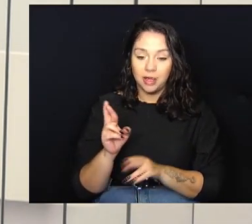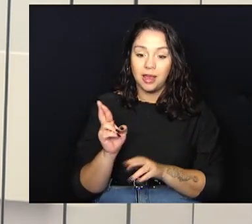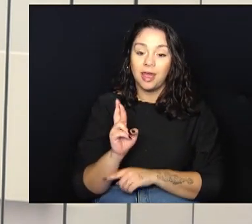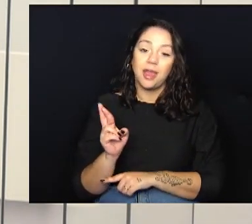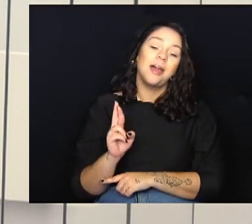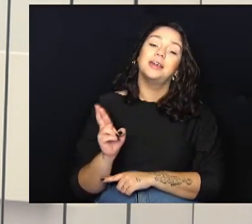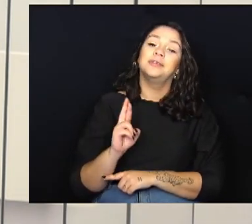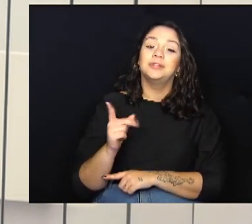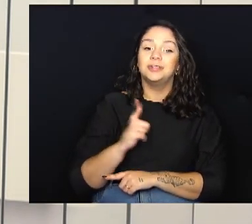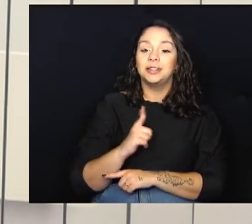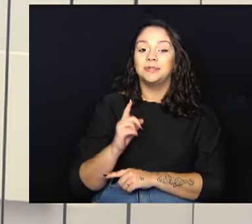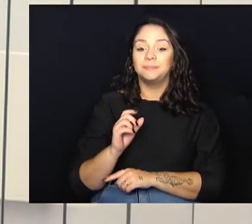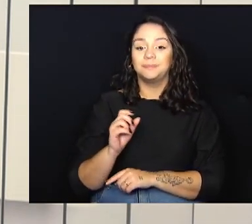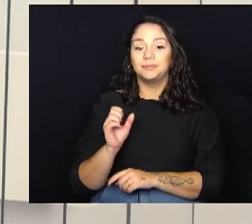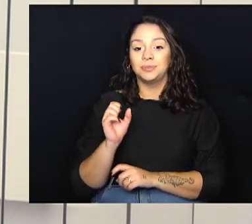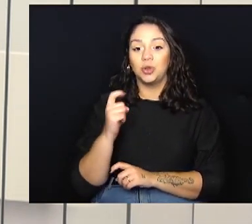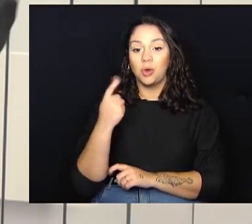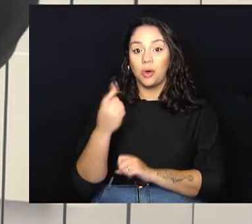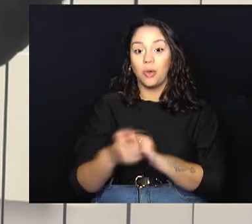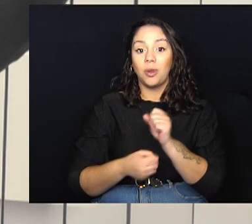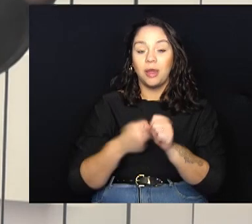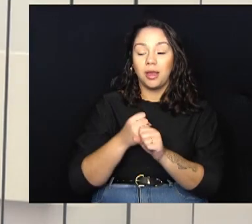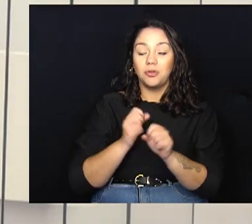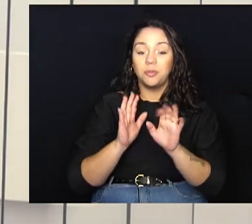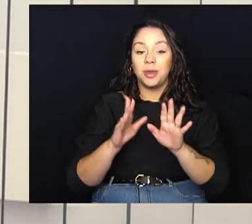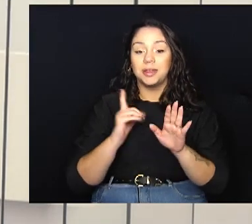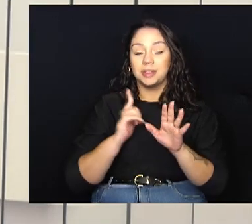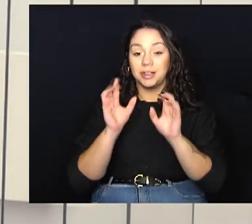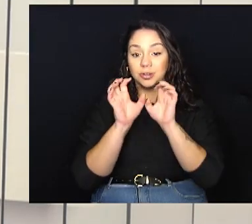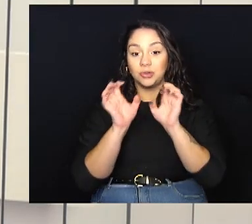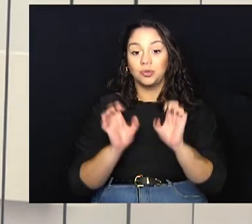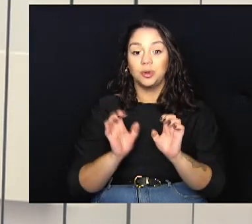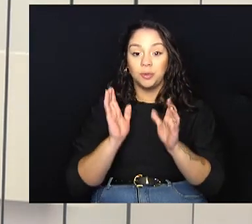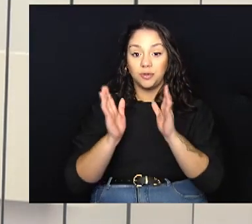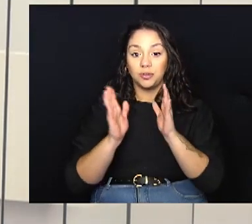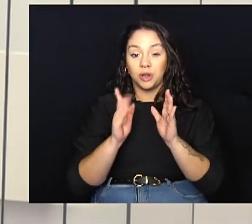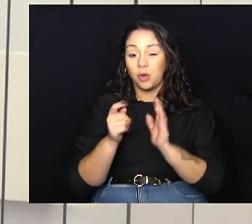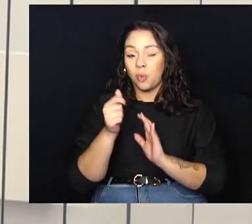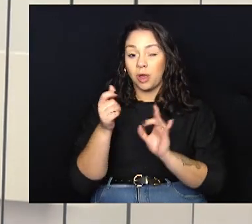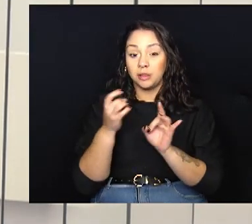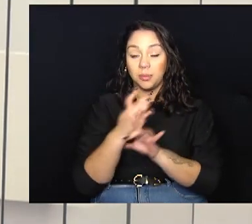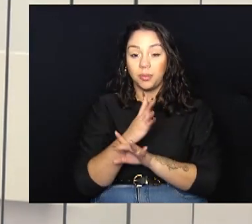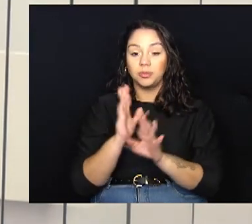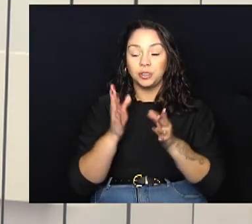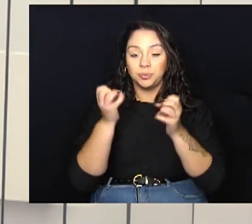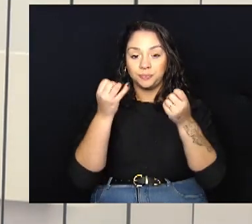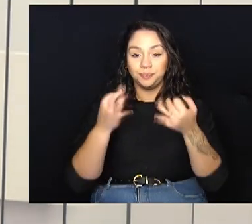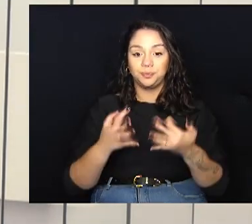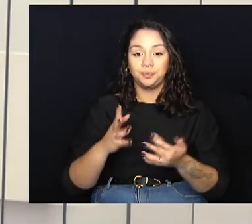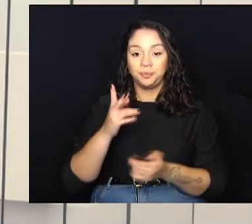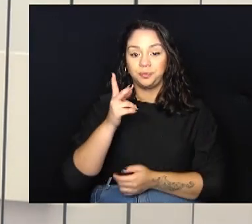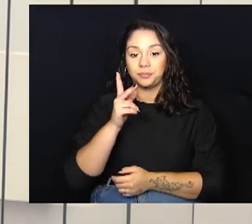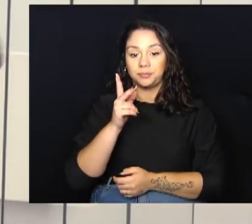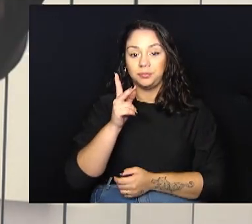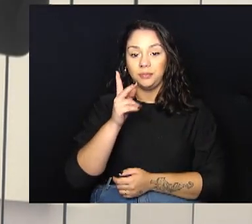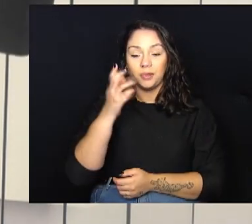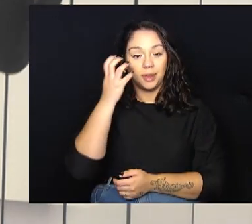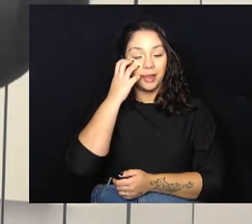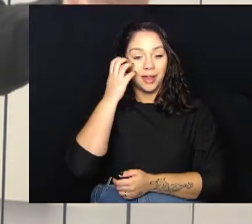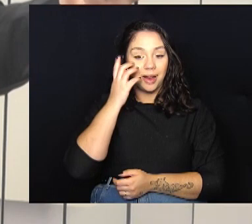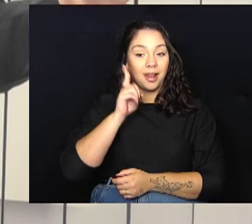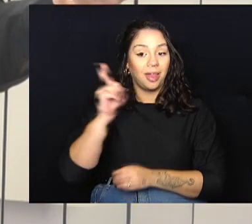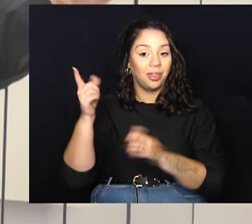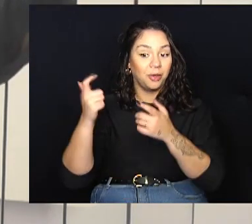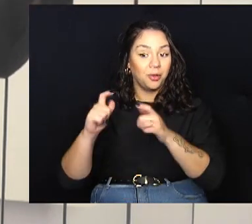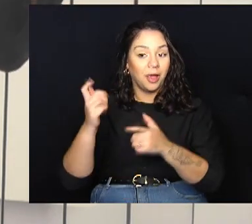de um ano Mas tem essa estrutura provisória que está ficando pronta Como disse o nosso repórter Andréia que está lá no local muito bacana